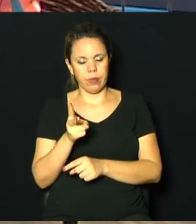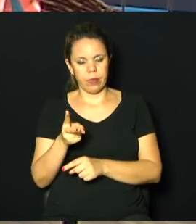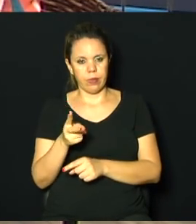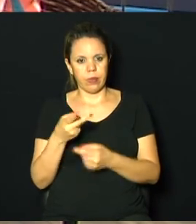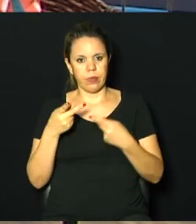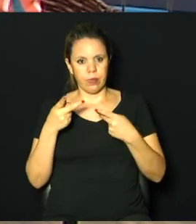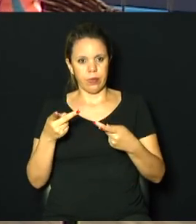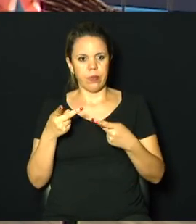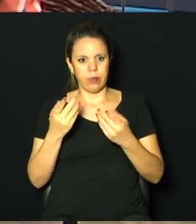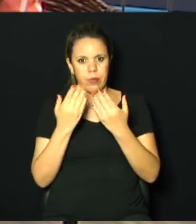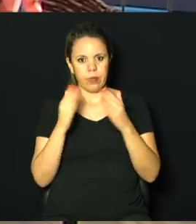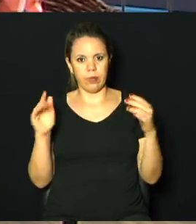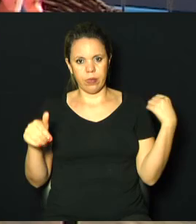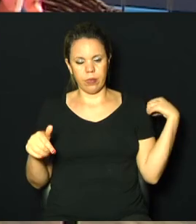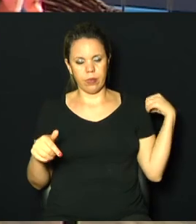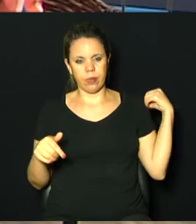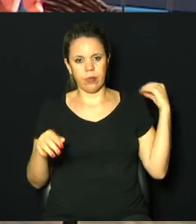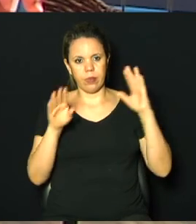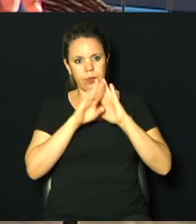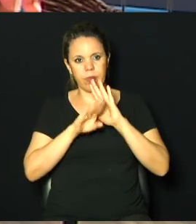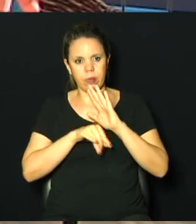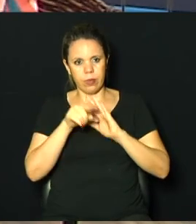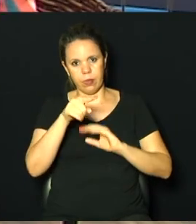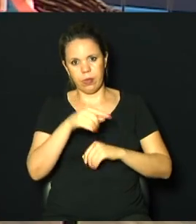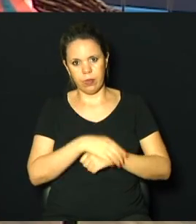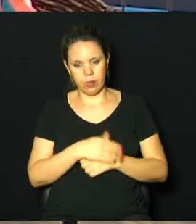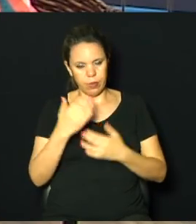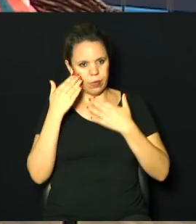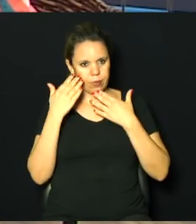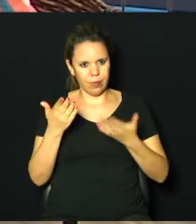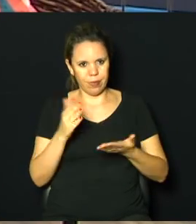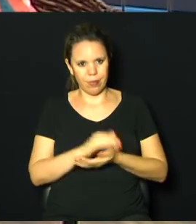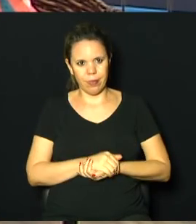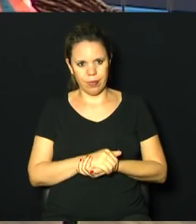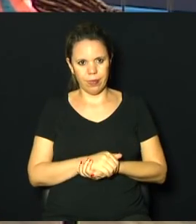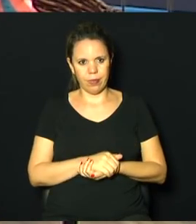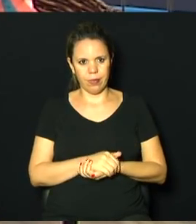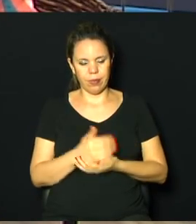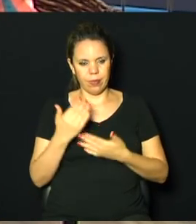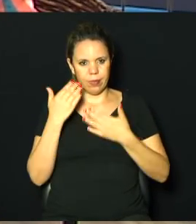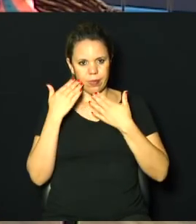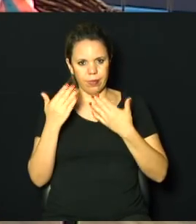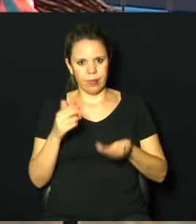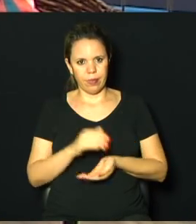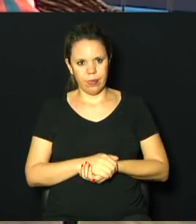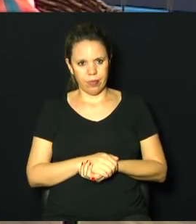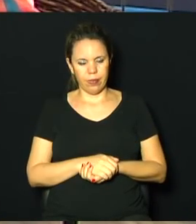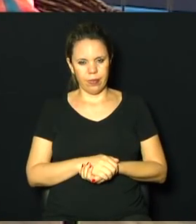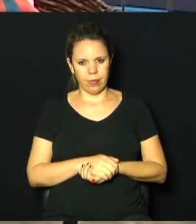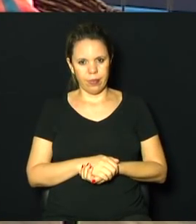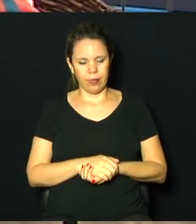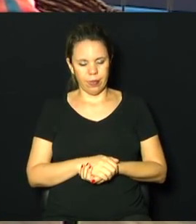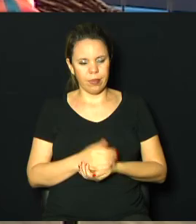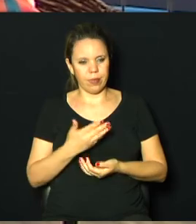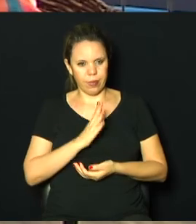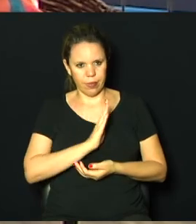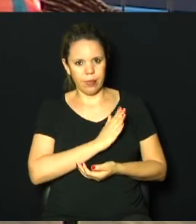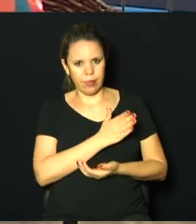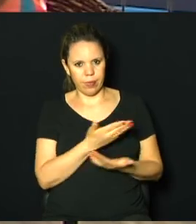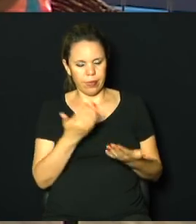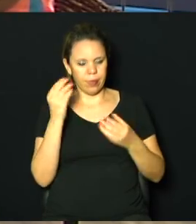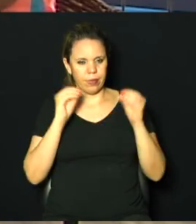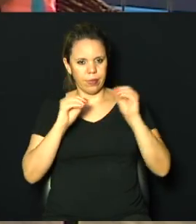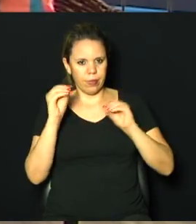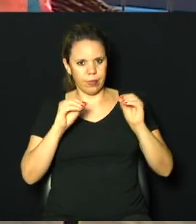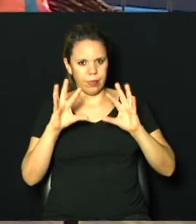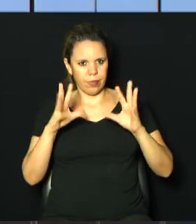nossa convidada, as portas aqui do nosso programa estão abertas para você. Muito obrigada, Anne. Eu agradeço mesmo, de coração. Um